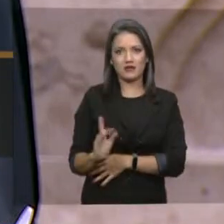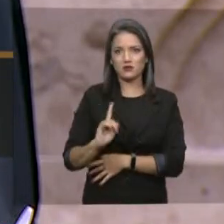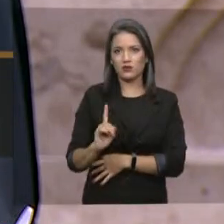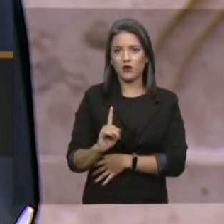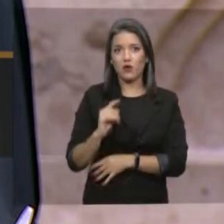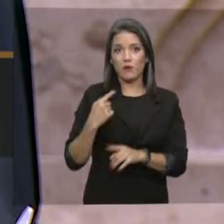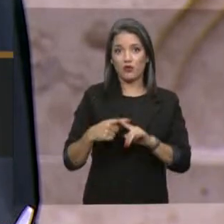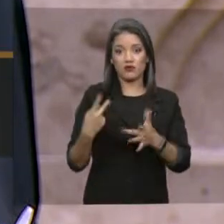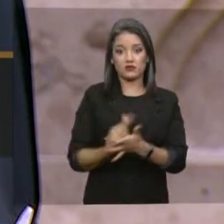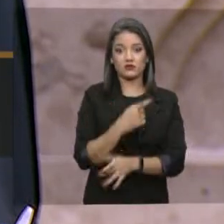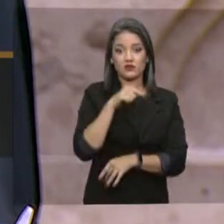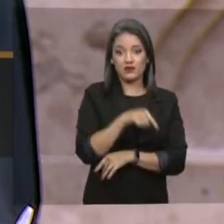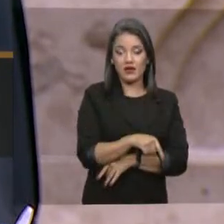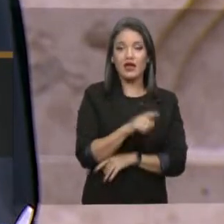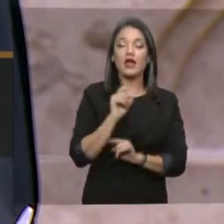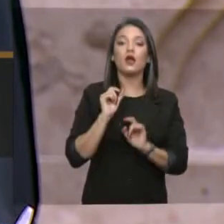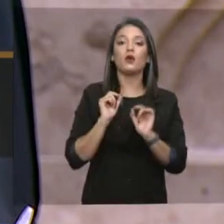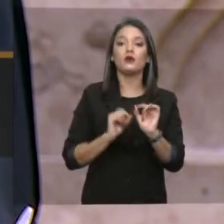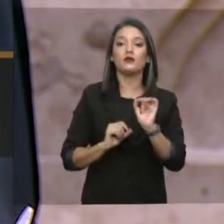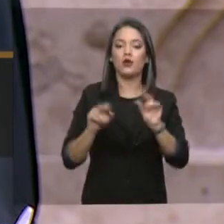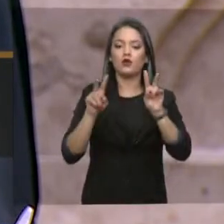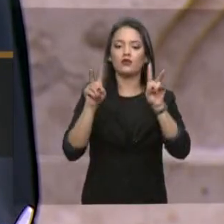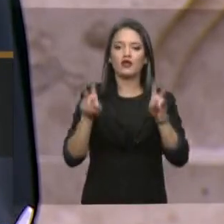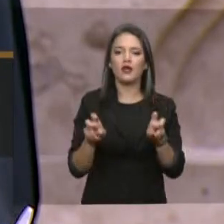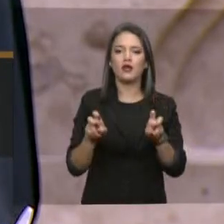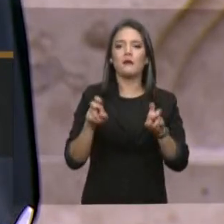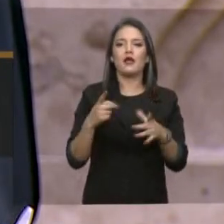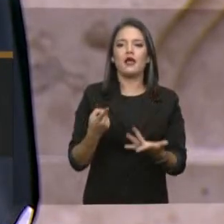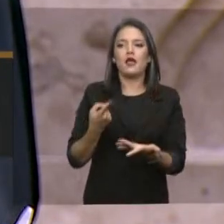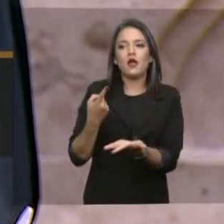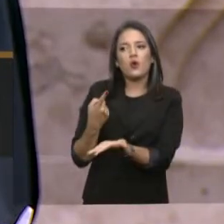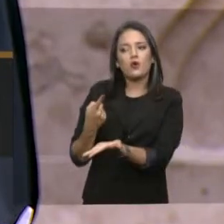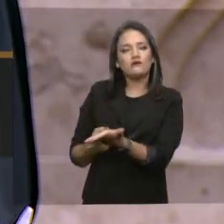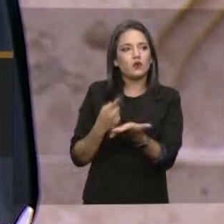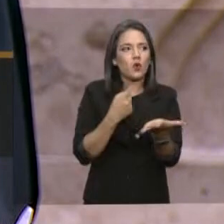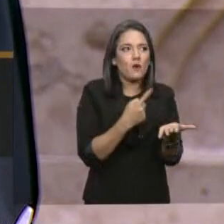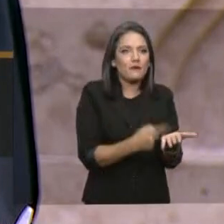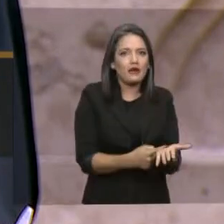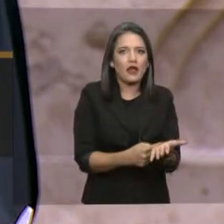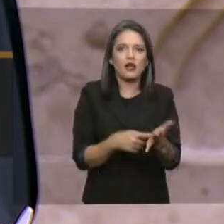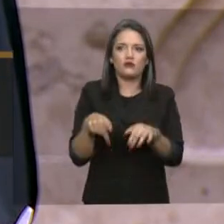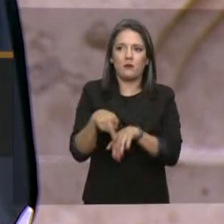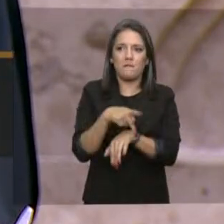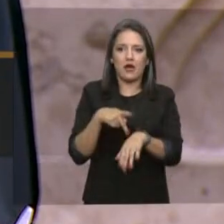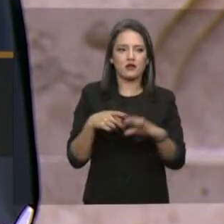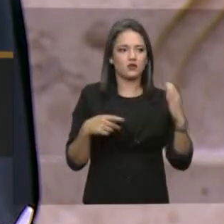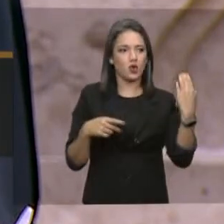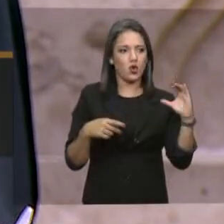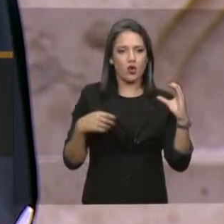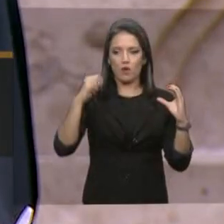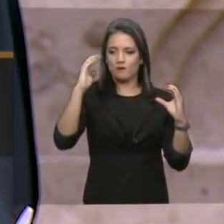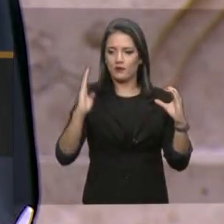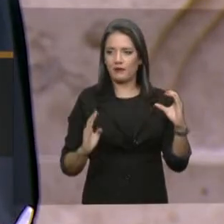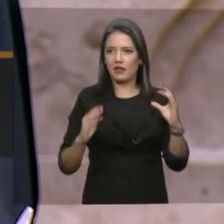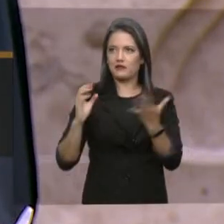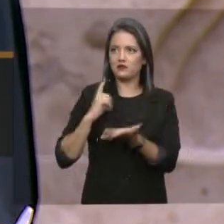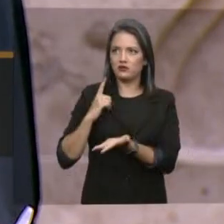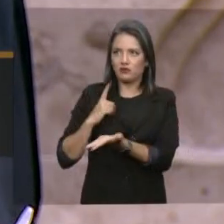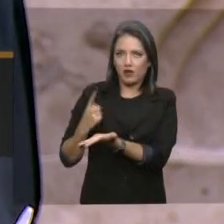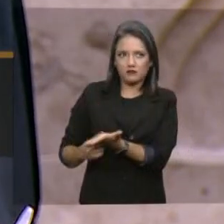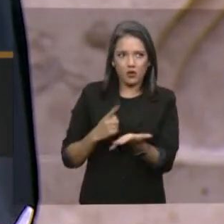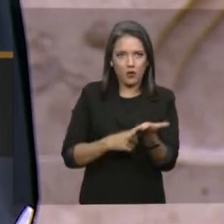Trata-se de um ato de cooperação, de colaboração entre países que mantêm